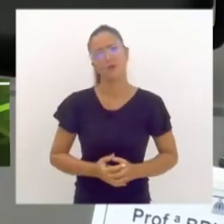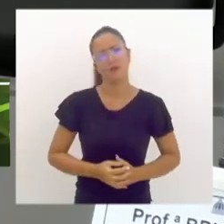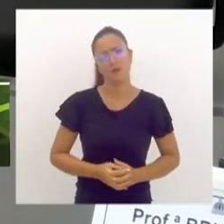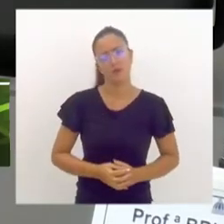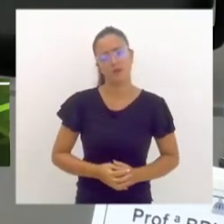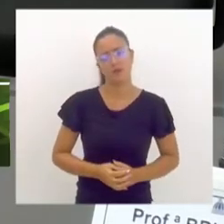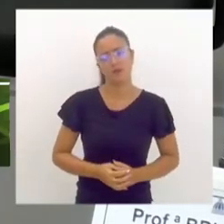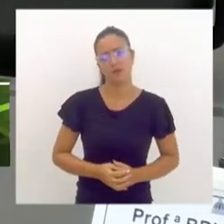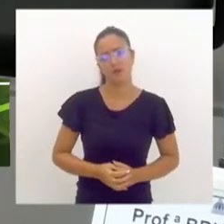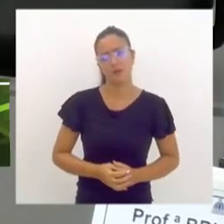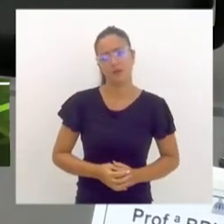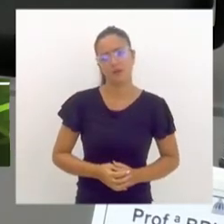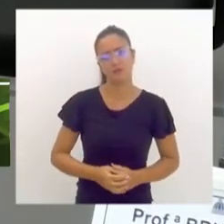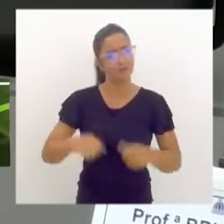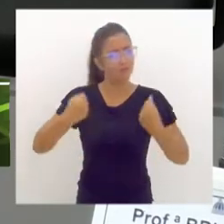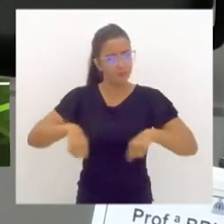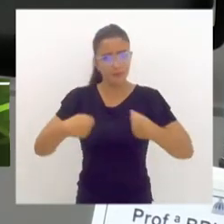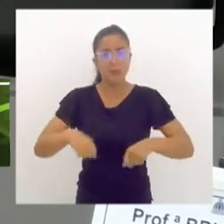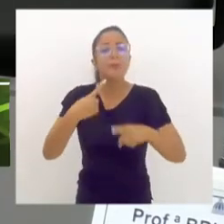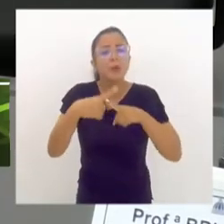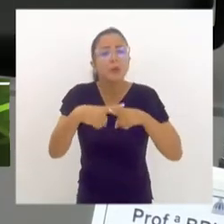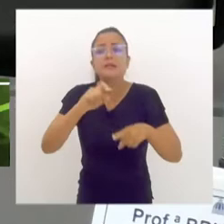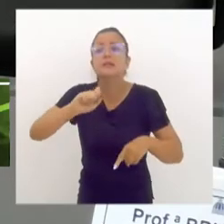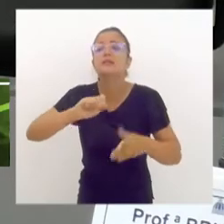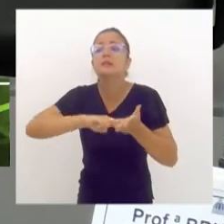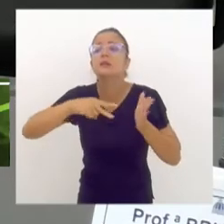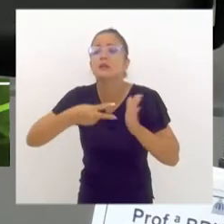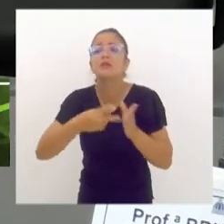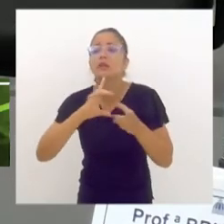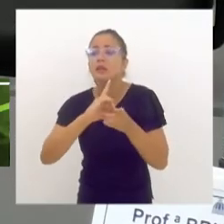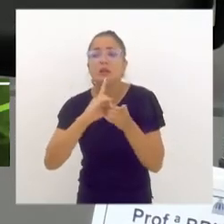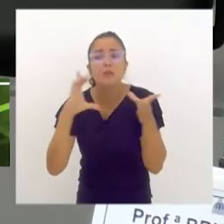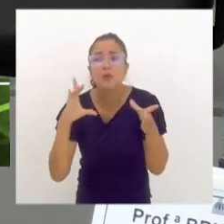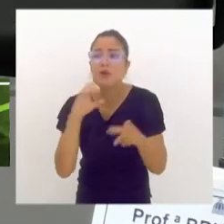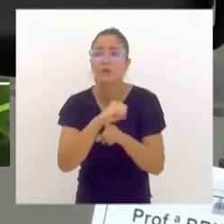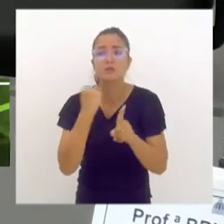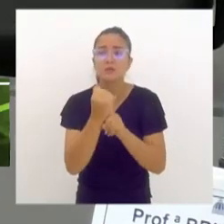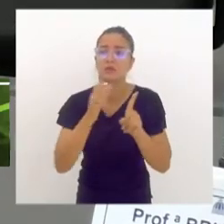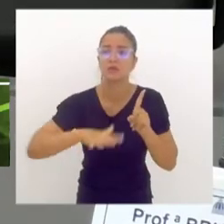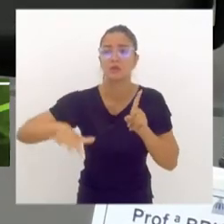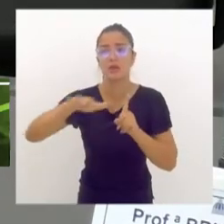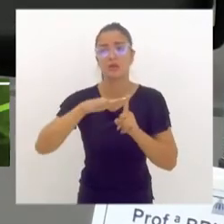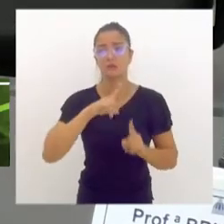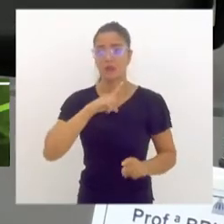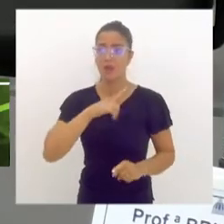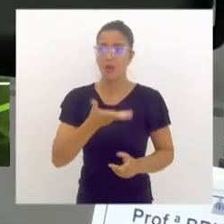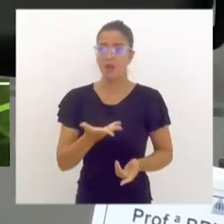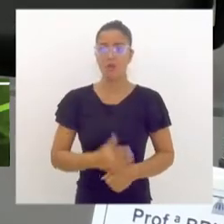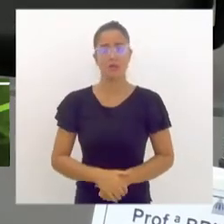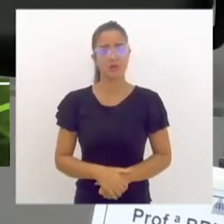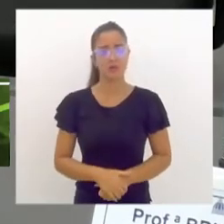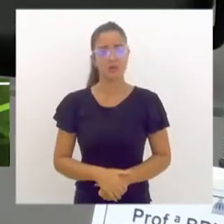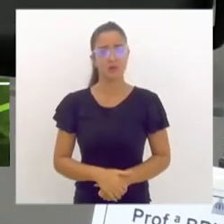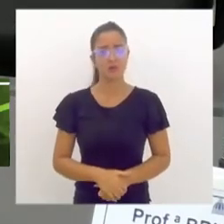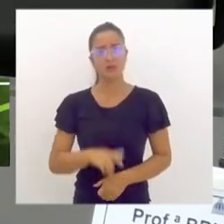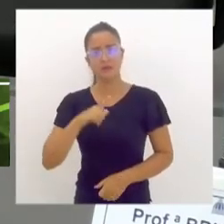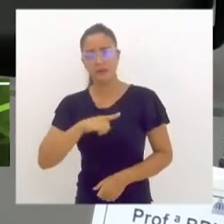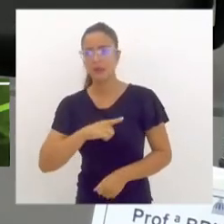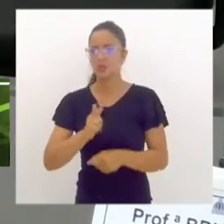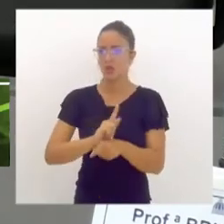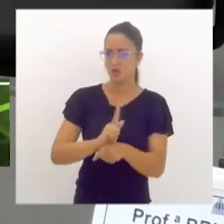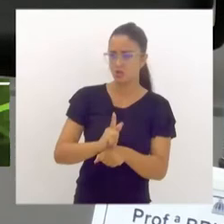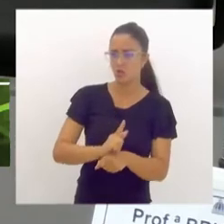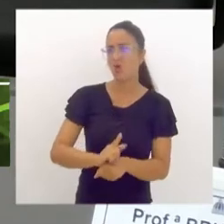no processo de democratização da sociedade ao qual ele se refere, né? Os conselhos gestores, os conselhos